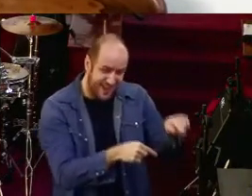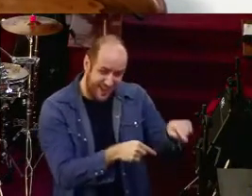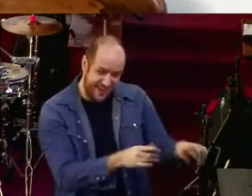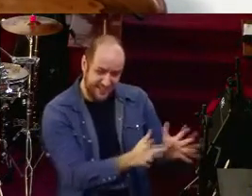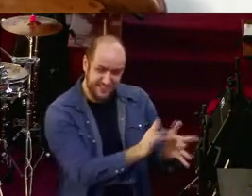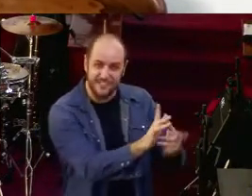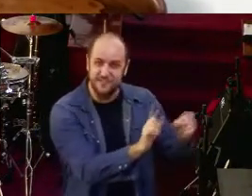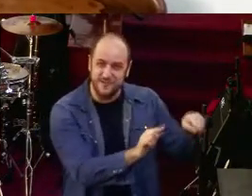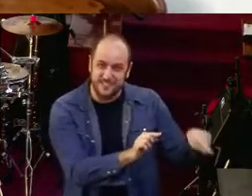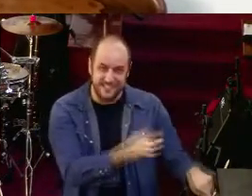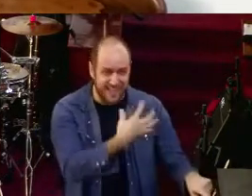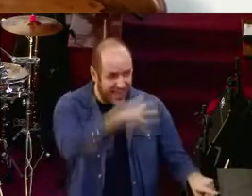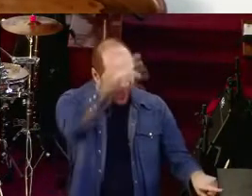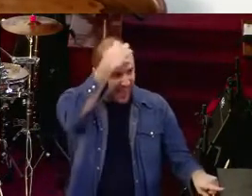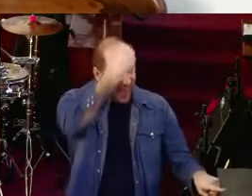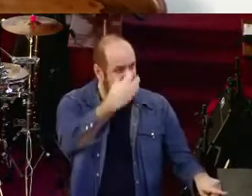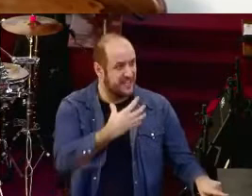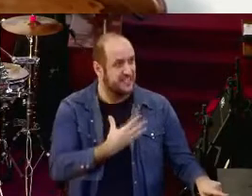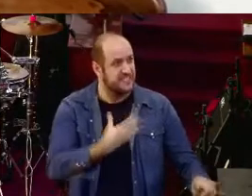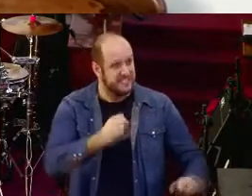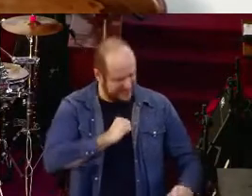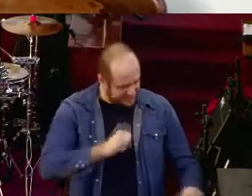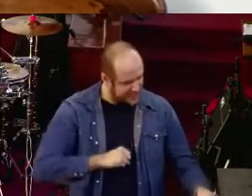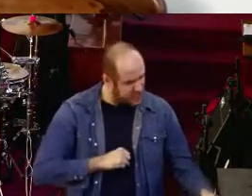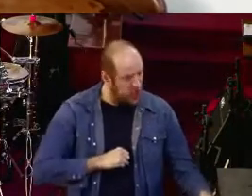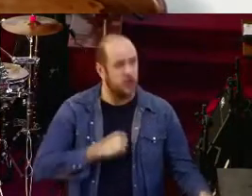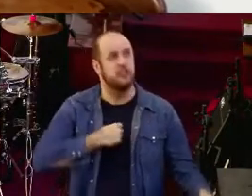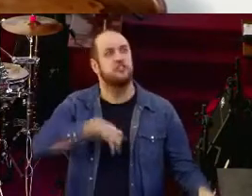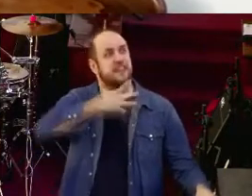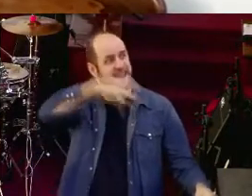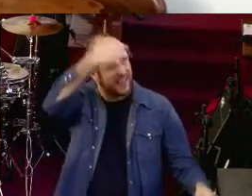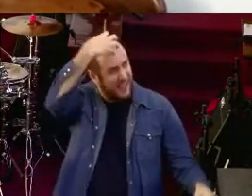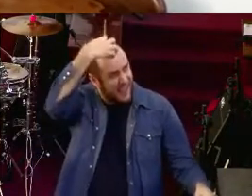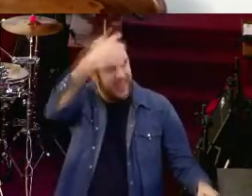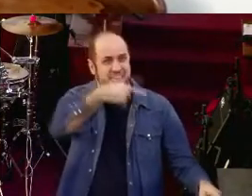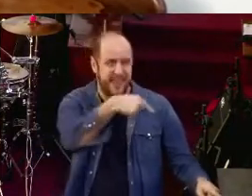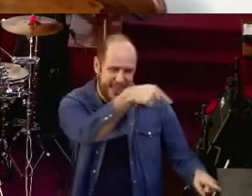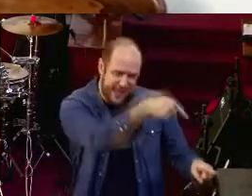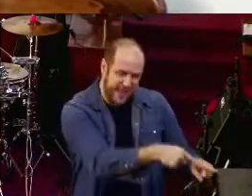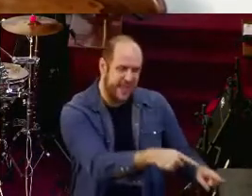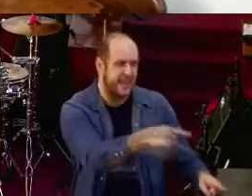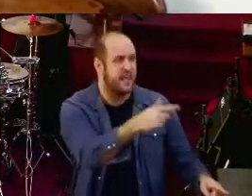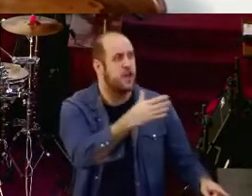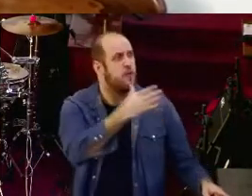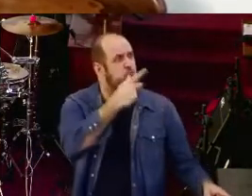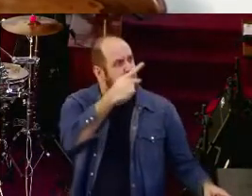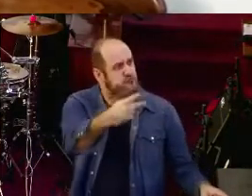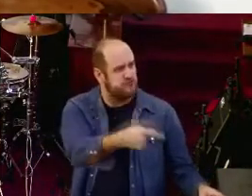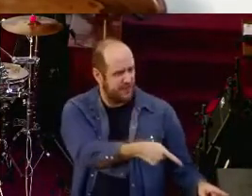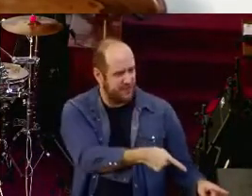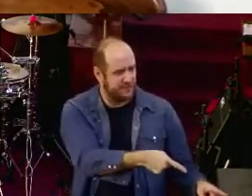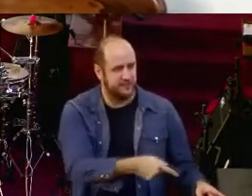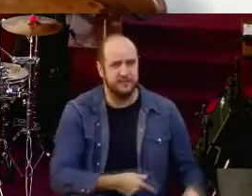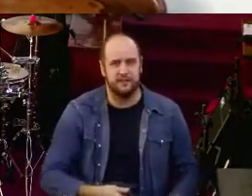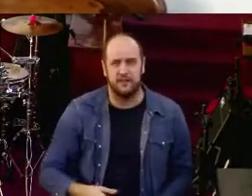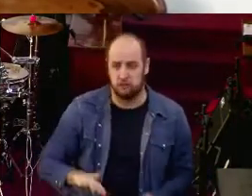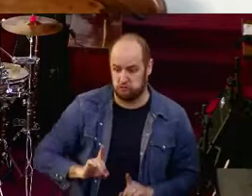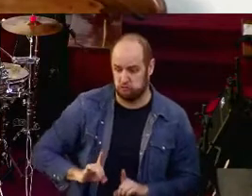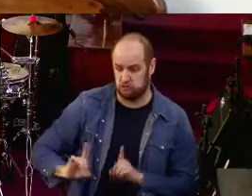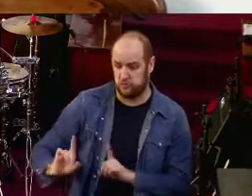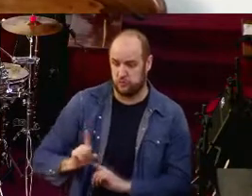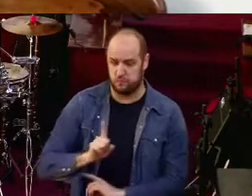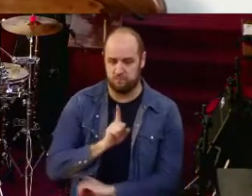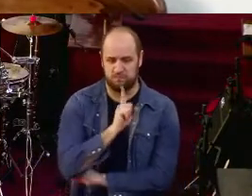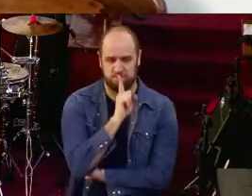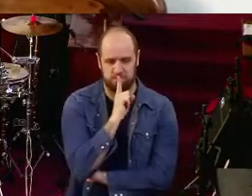é o sacerdote, ele é o profeta, a profecia é ele mesmo, ouçam a ele. A Bíblia diz que os discípulos ficaram calados